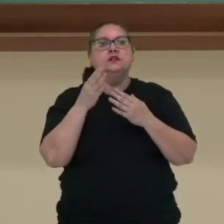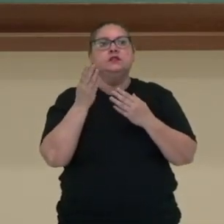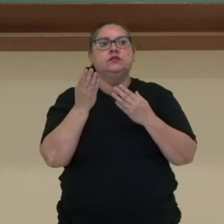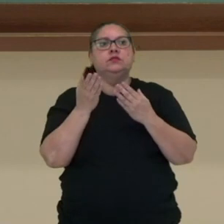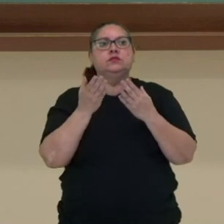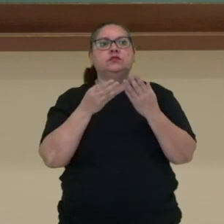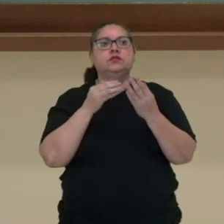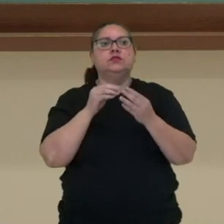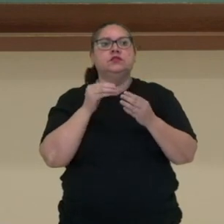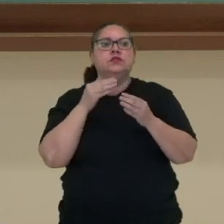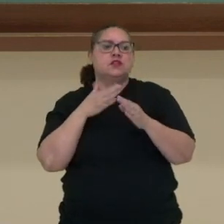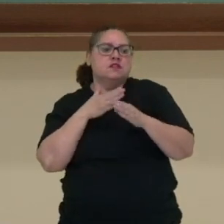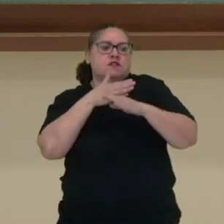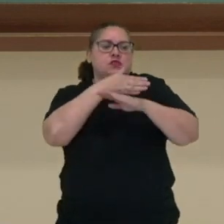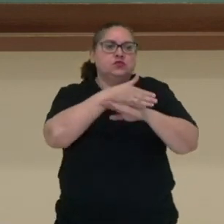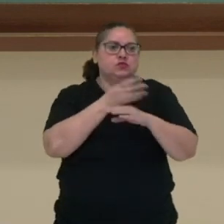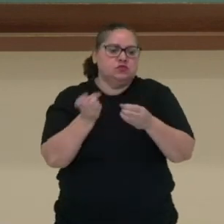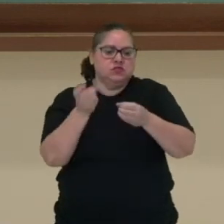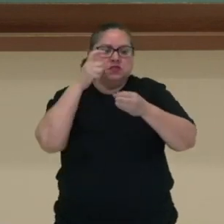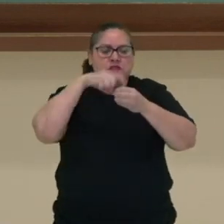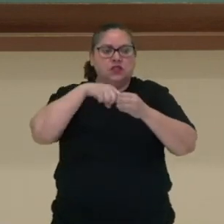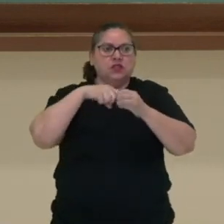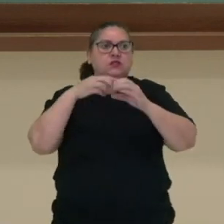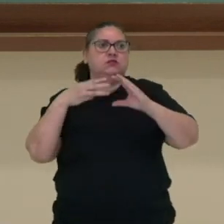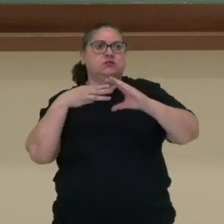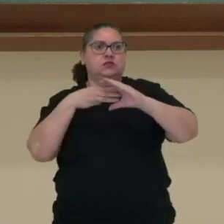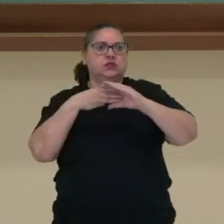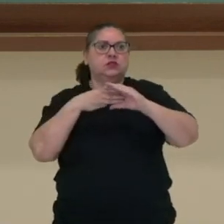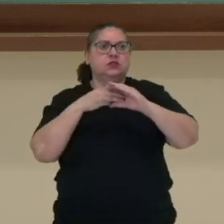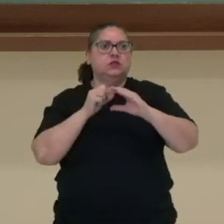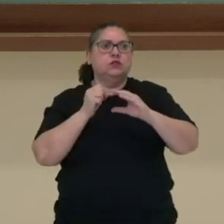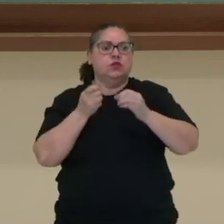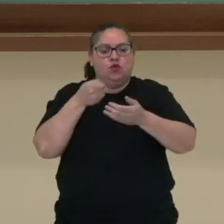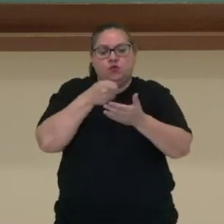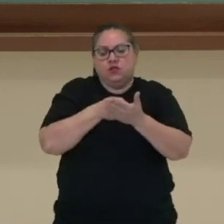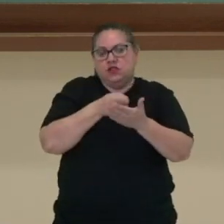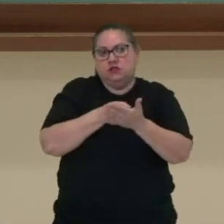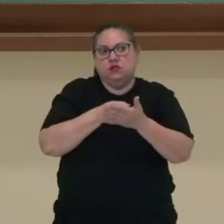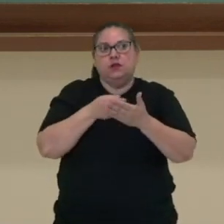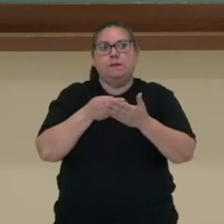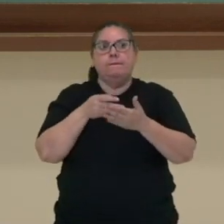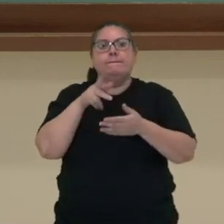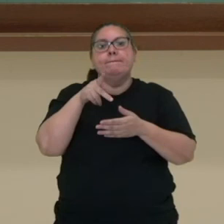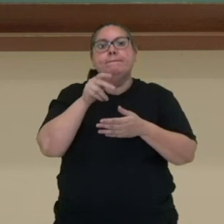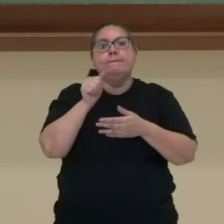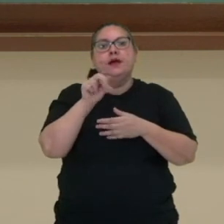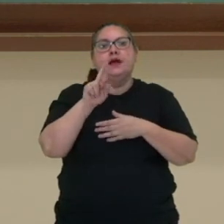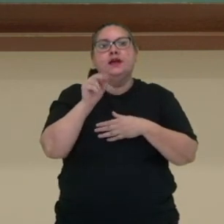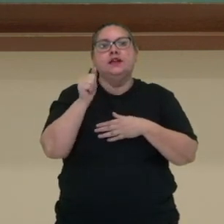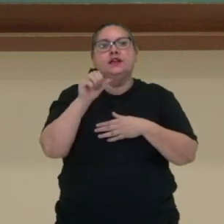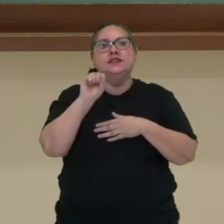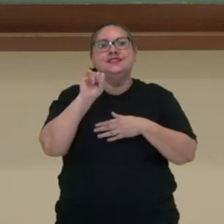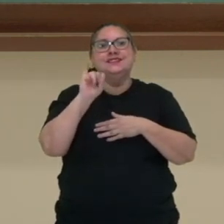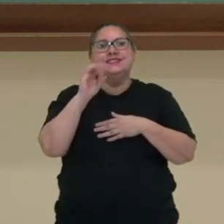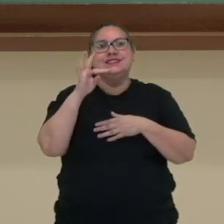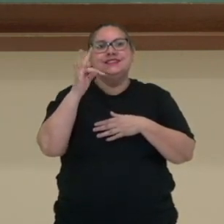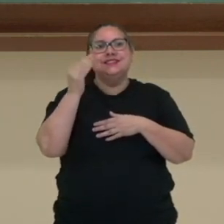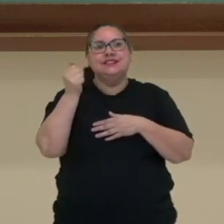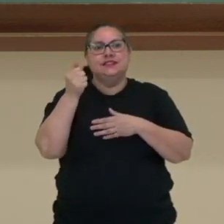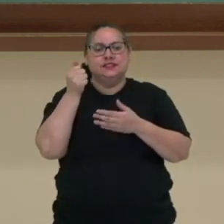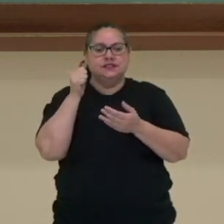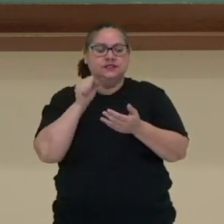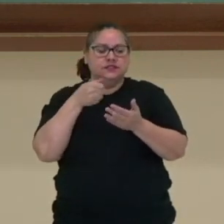de invasores intracelulares ali, ok? Obrigatórios, parasitas intracelulares